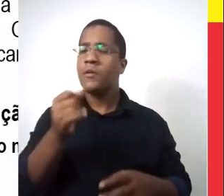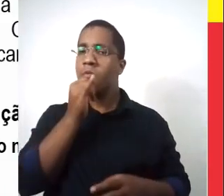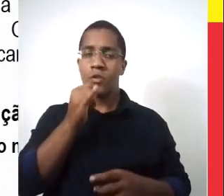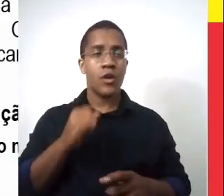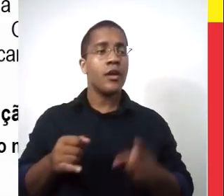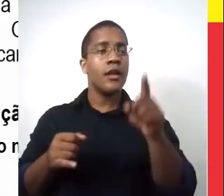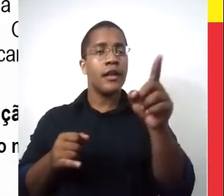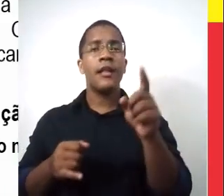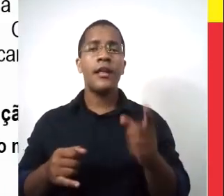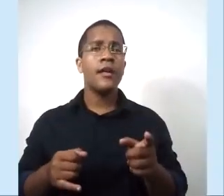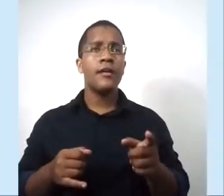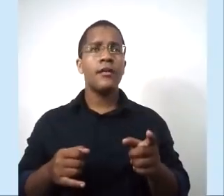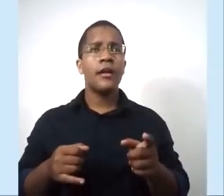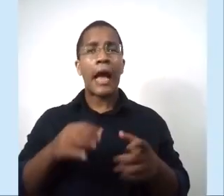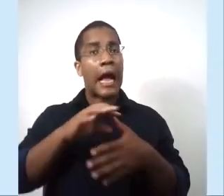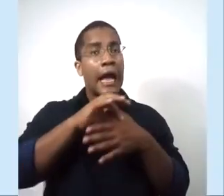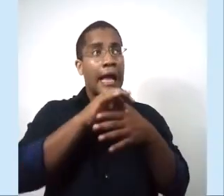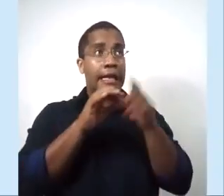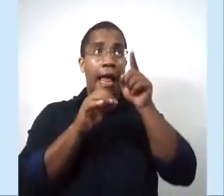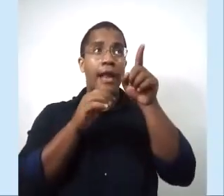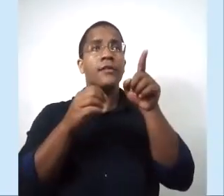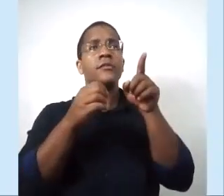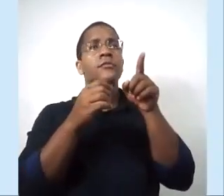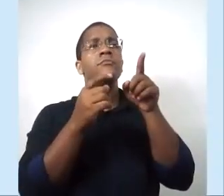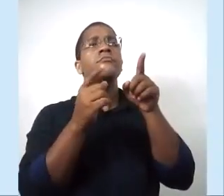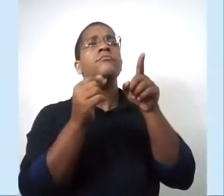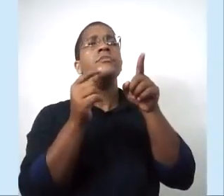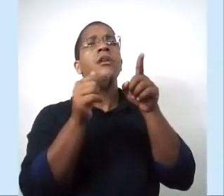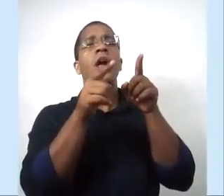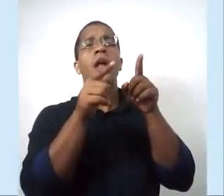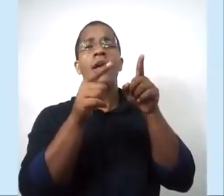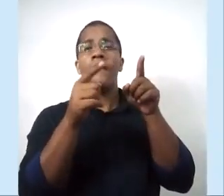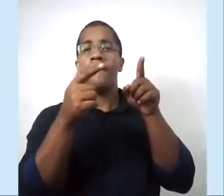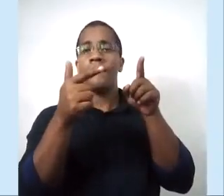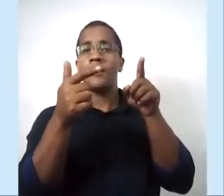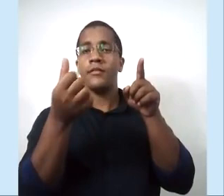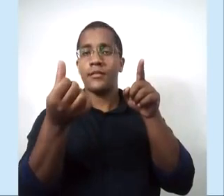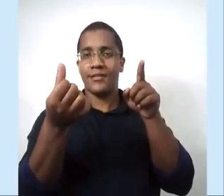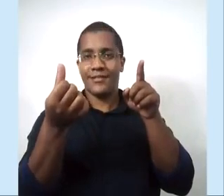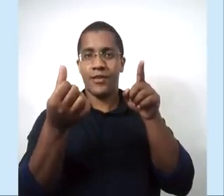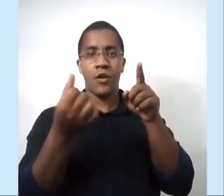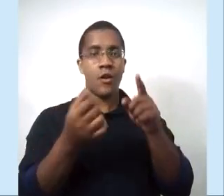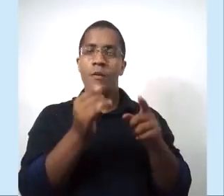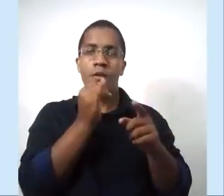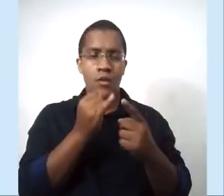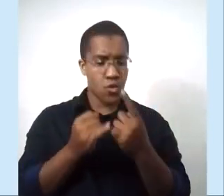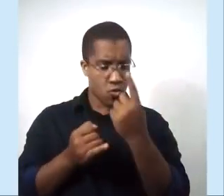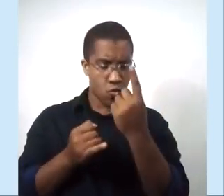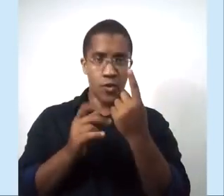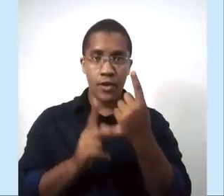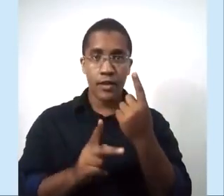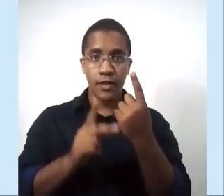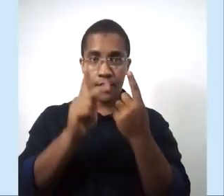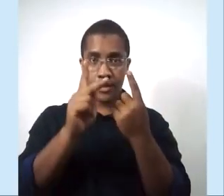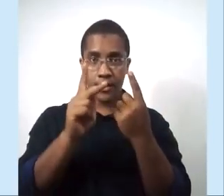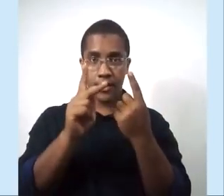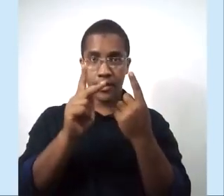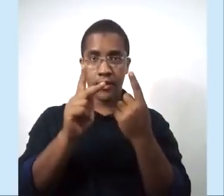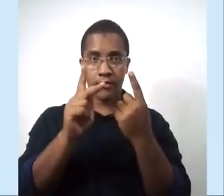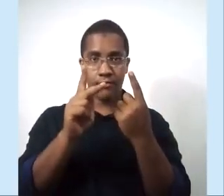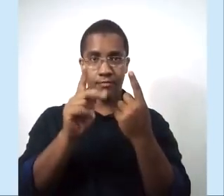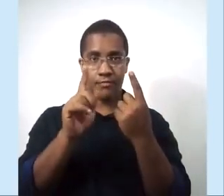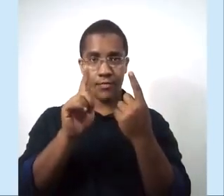26. Agora, olha aqui para mim. Veja, se o quilograma da carne